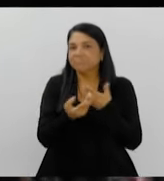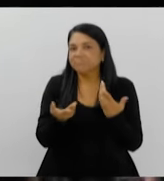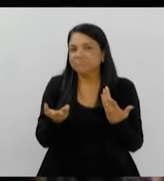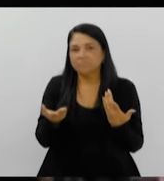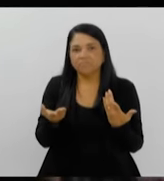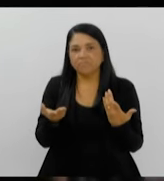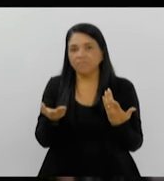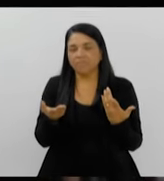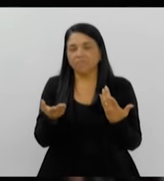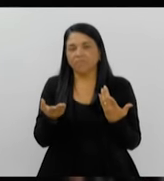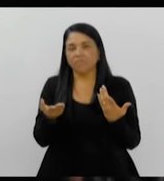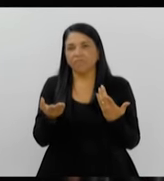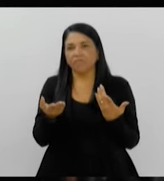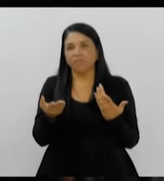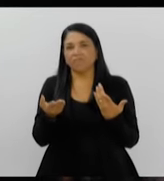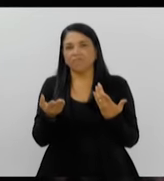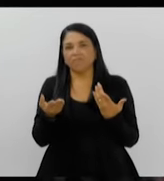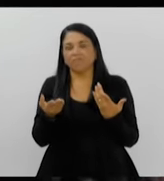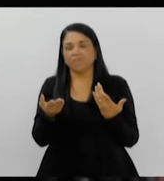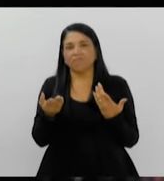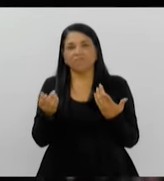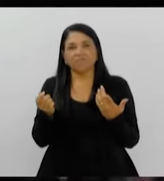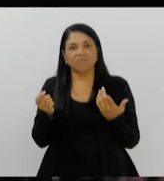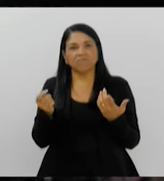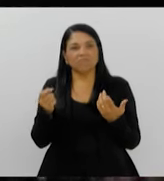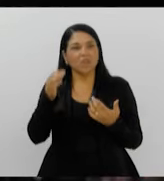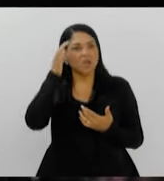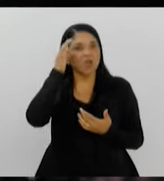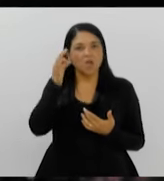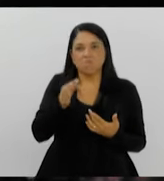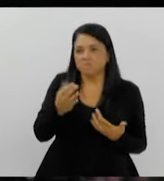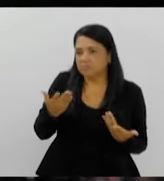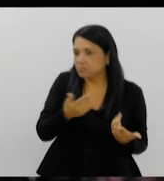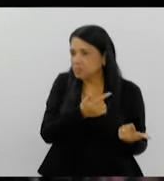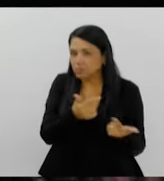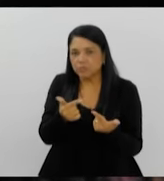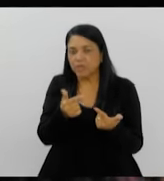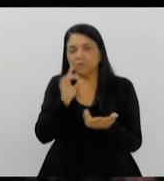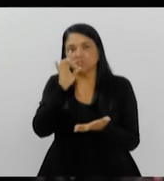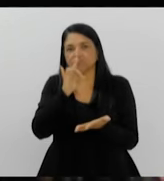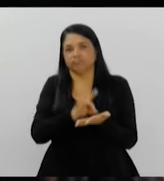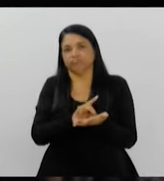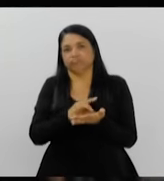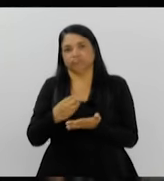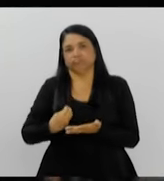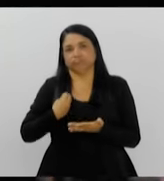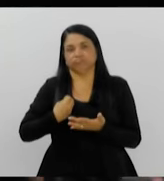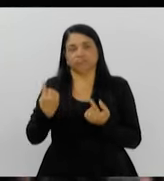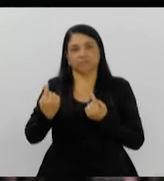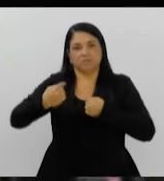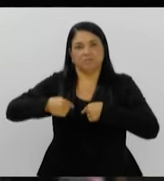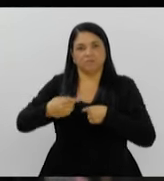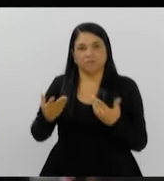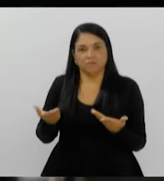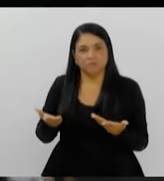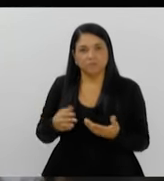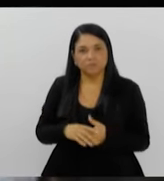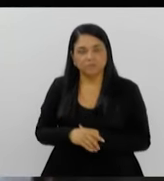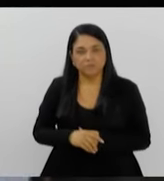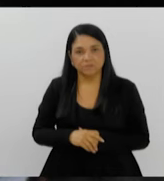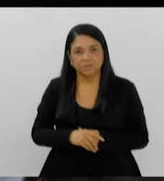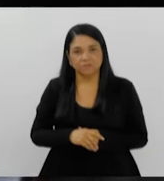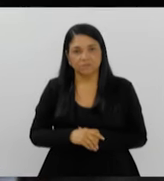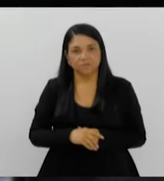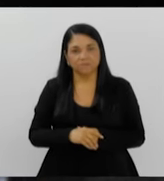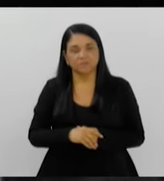desconexas pouca capacidade de compreensão da realidade que a gente tá vivendo dos Desafios que a gente tem e